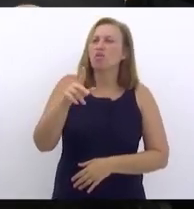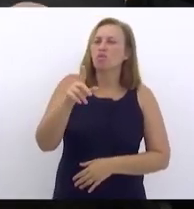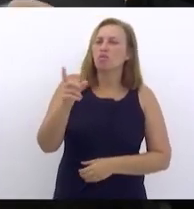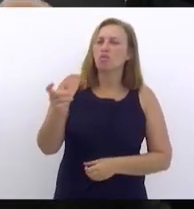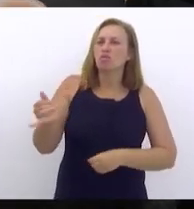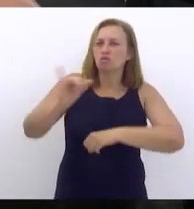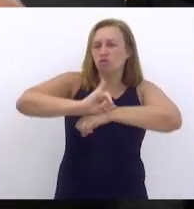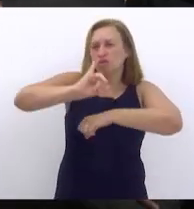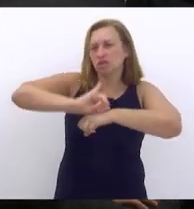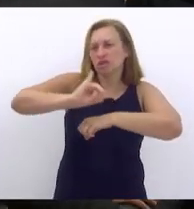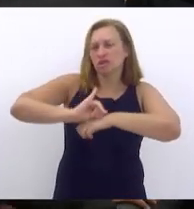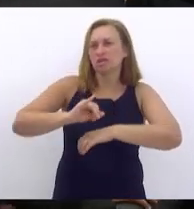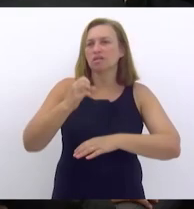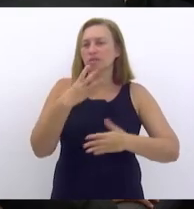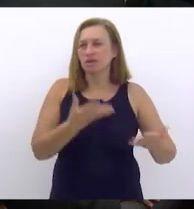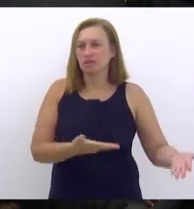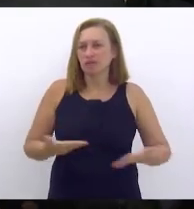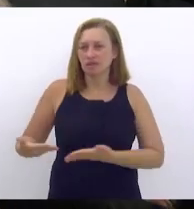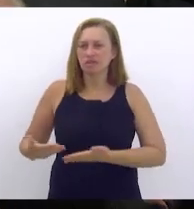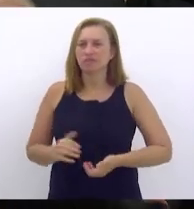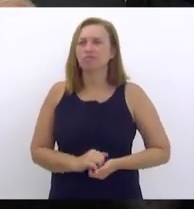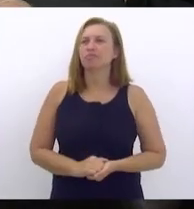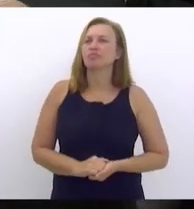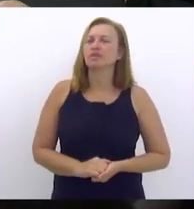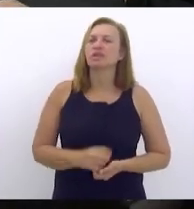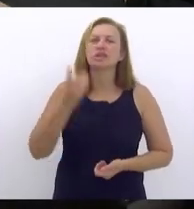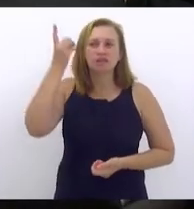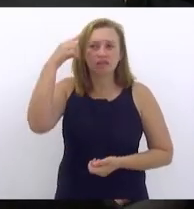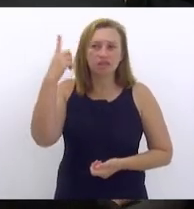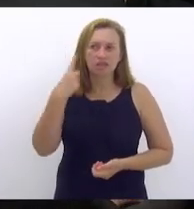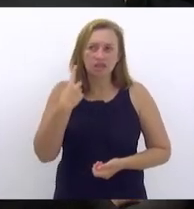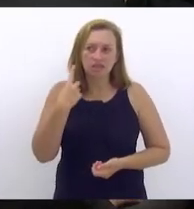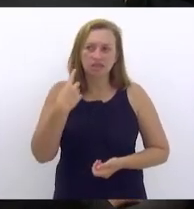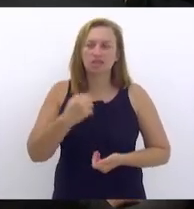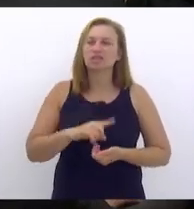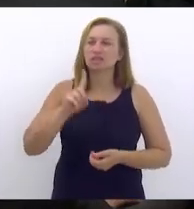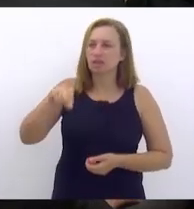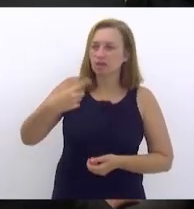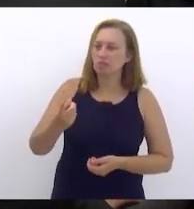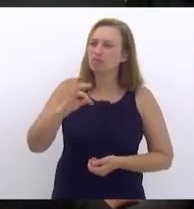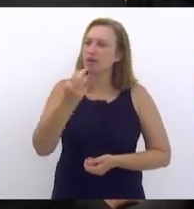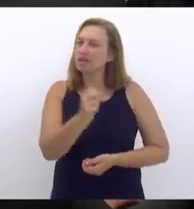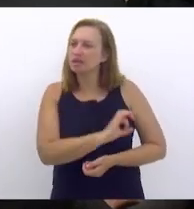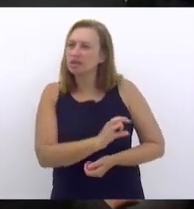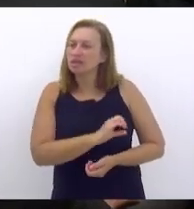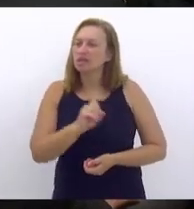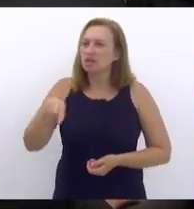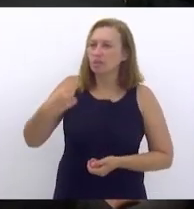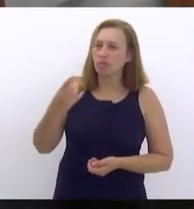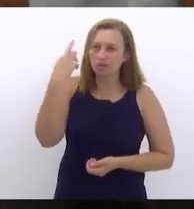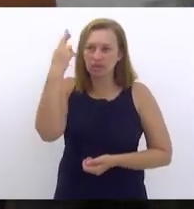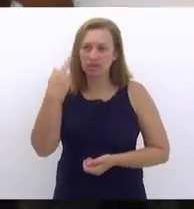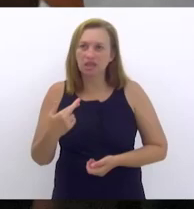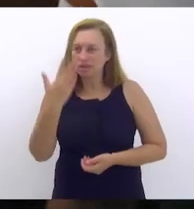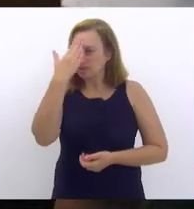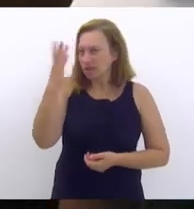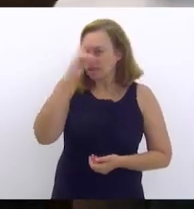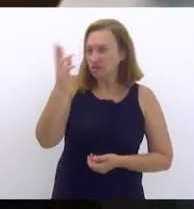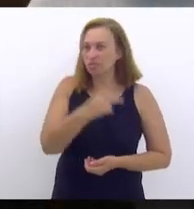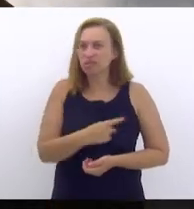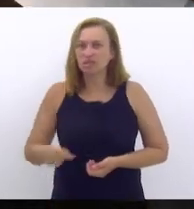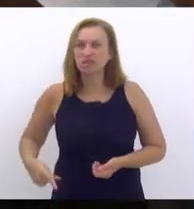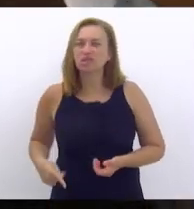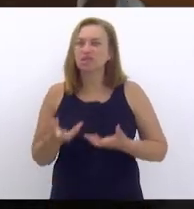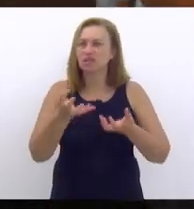sinta-se à vontade nesta casa. Deputada Dani, depois senhora... deputada Marta Rocha, deputada Renata. Sim, obrigada, presidenta.